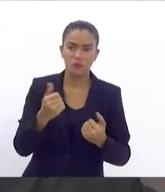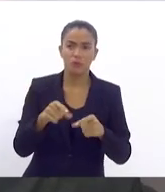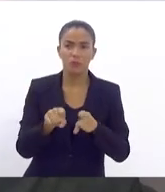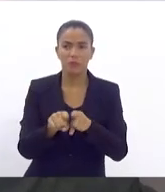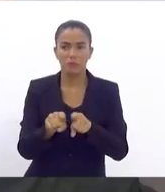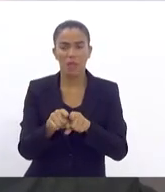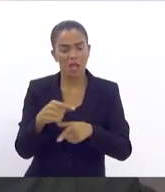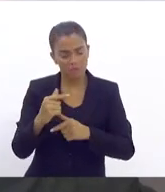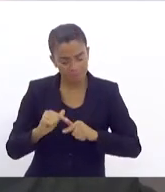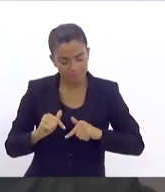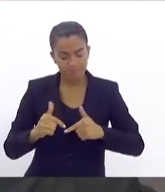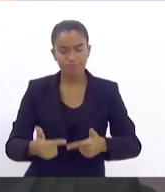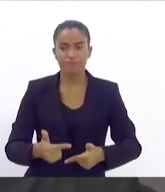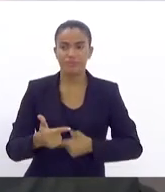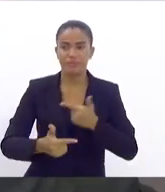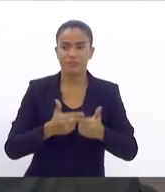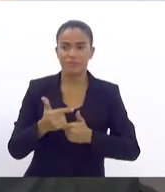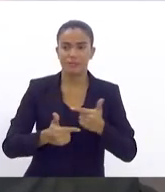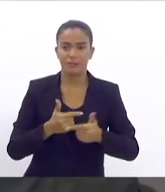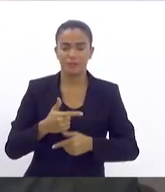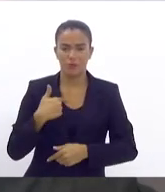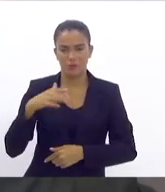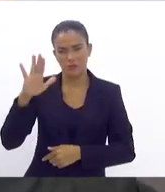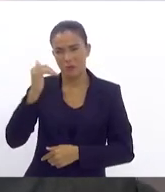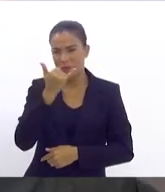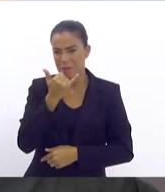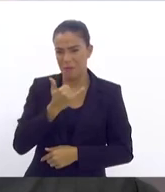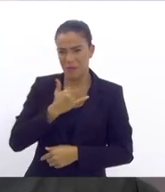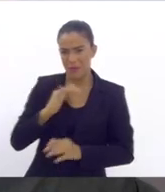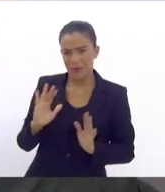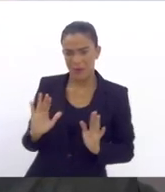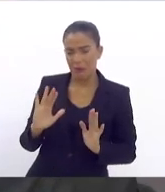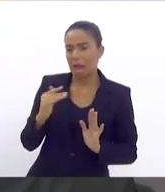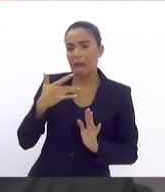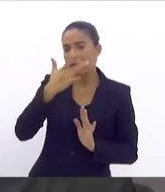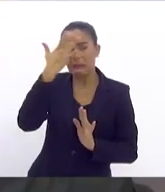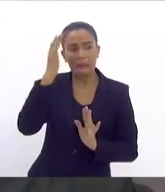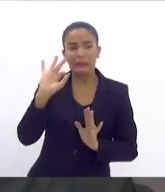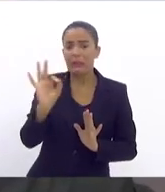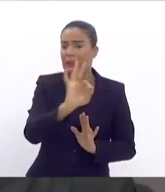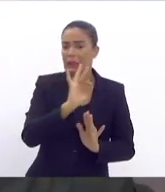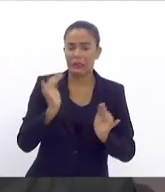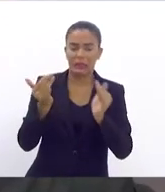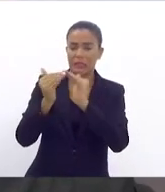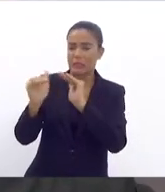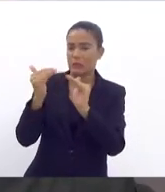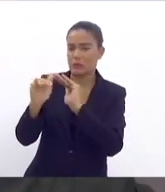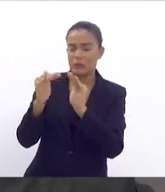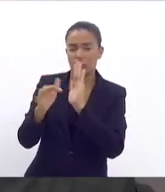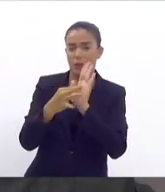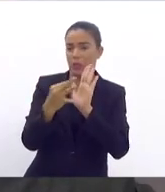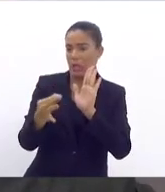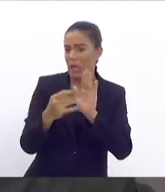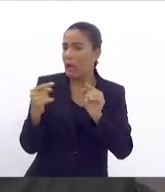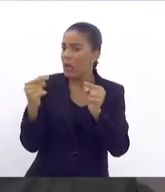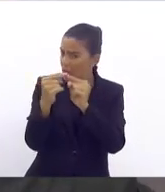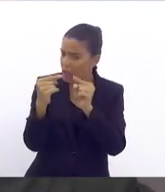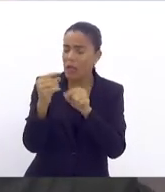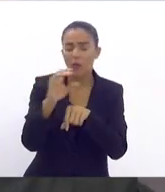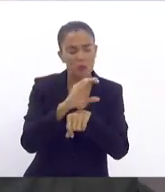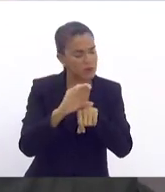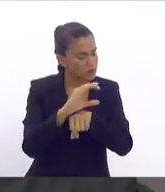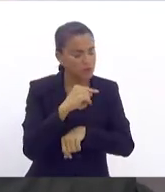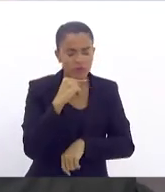fez tudo de acordo para poder... O senhor me perdoe? Ninguém está discordando do seu parecer. Não, é constitucional, isso. Não